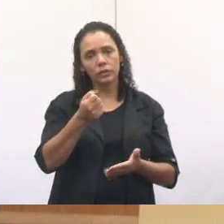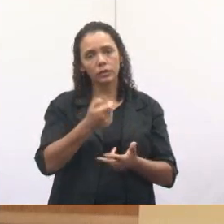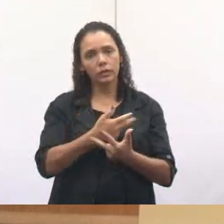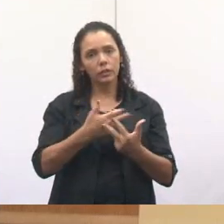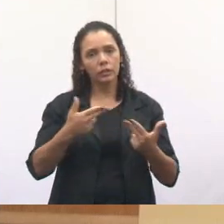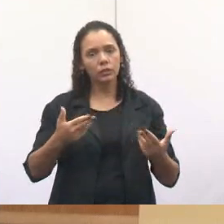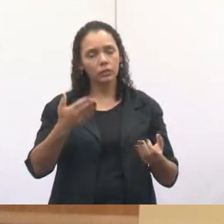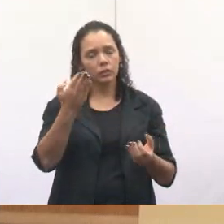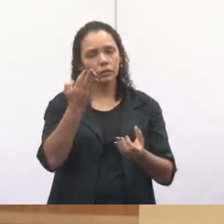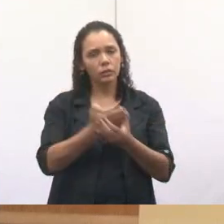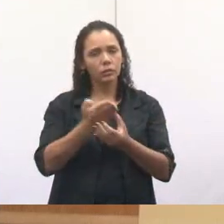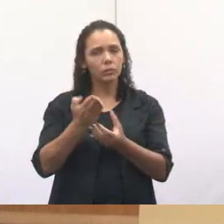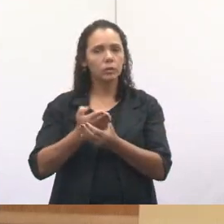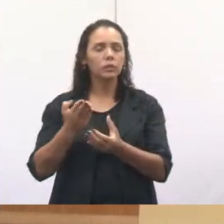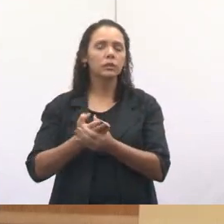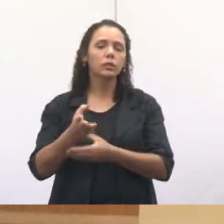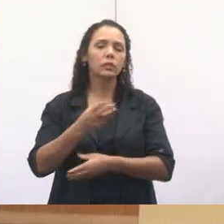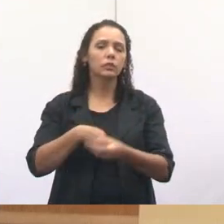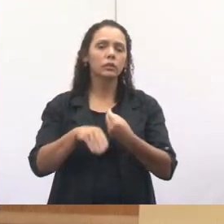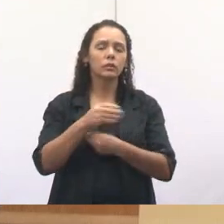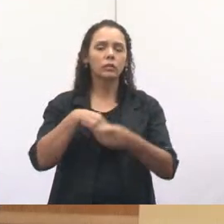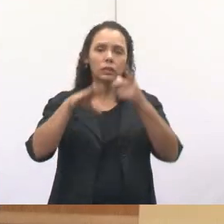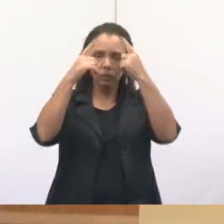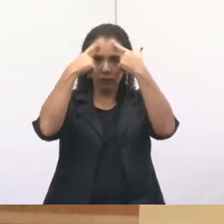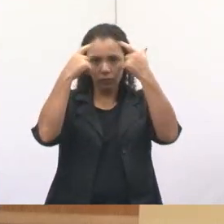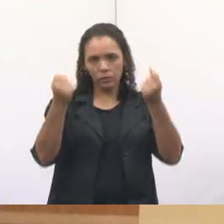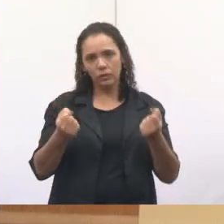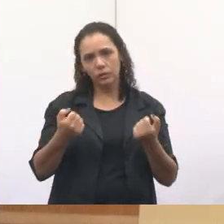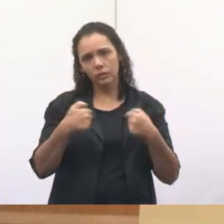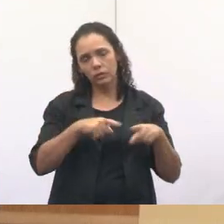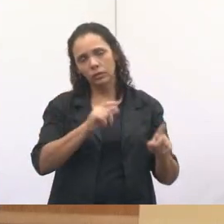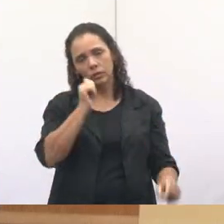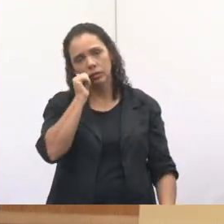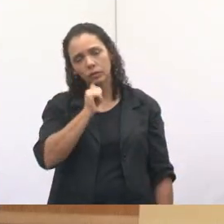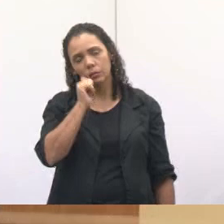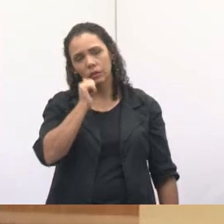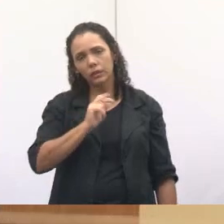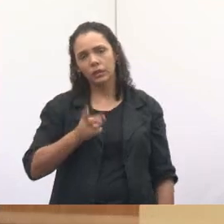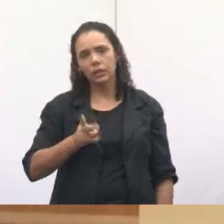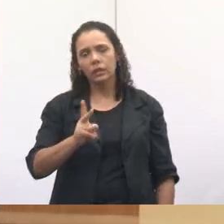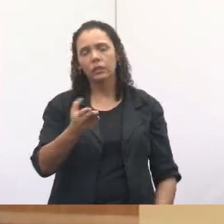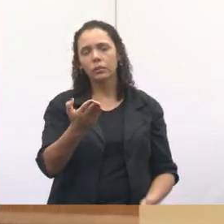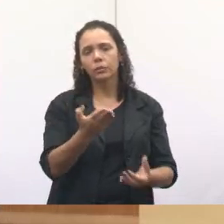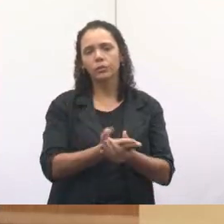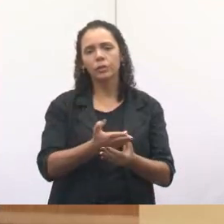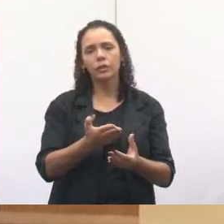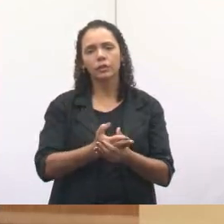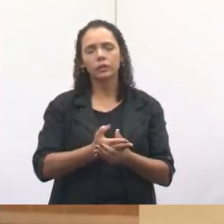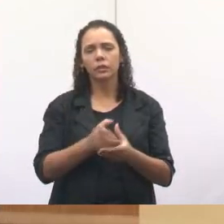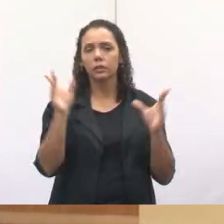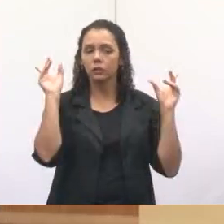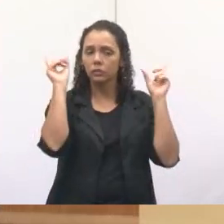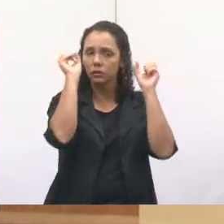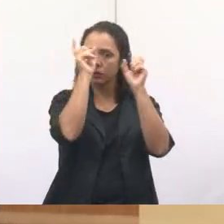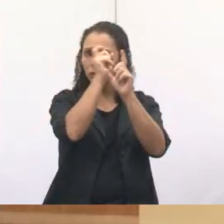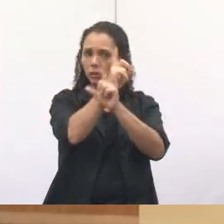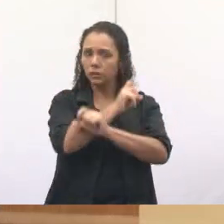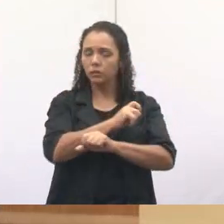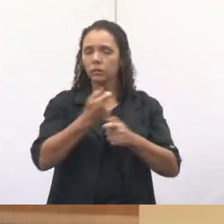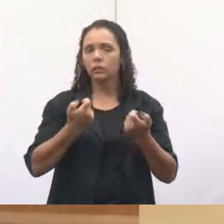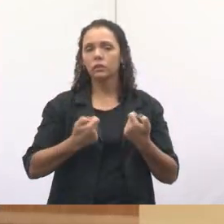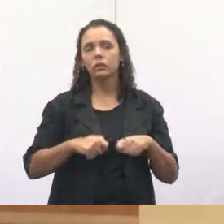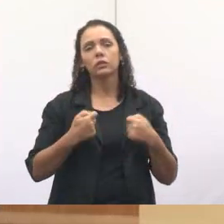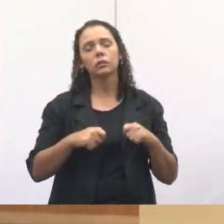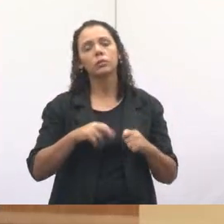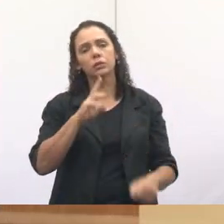os processos que envolvam a violência contra a mulher, que são sempre processos bastante complexos e que